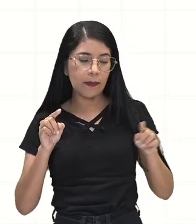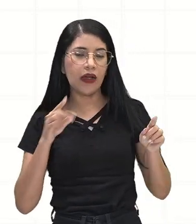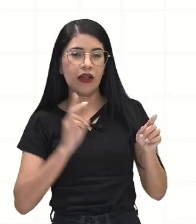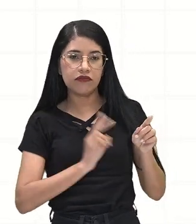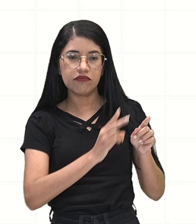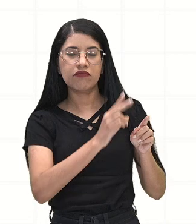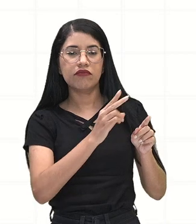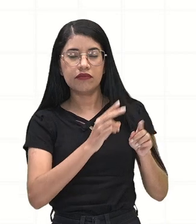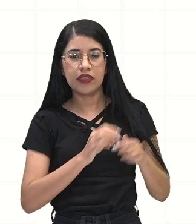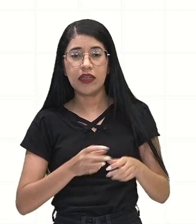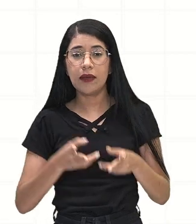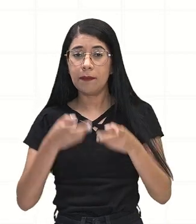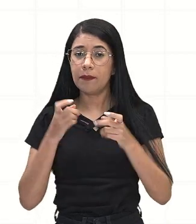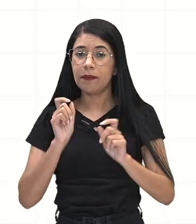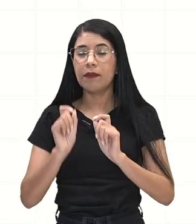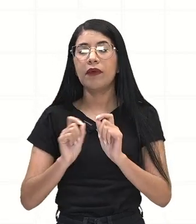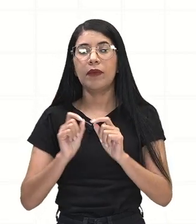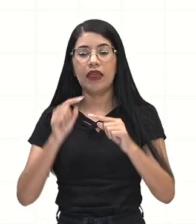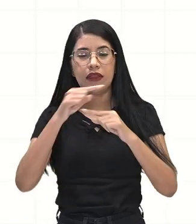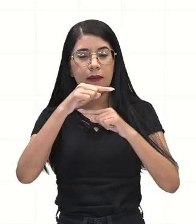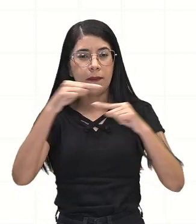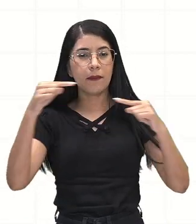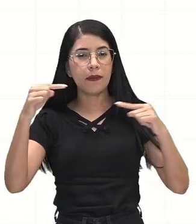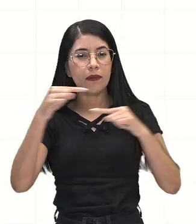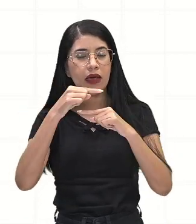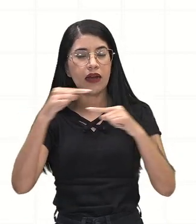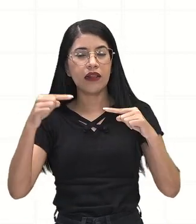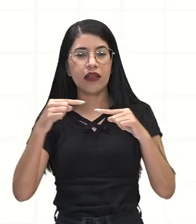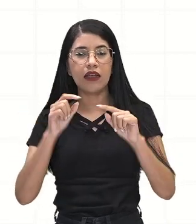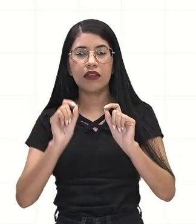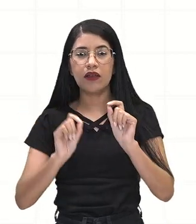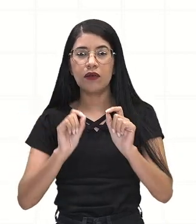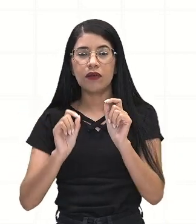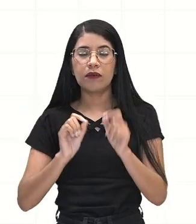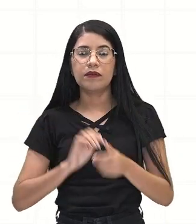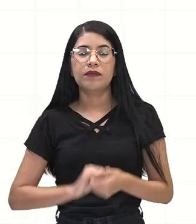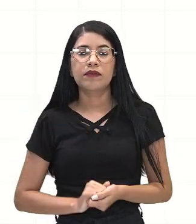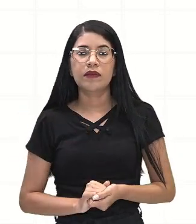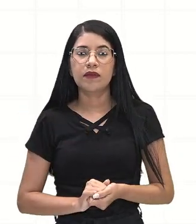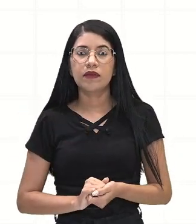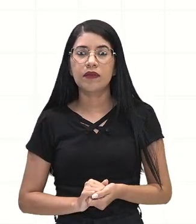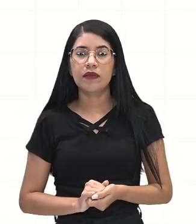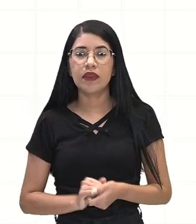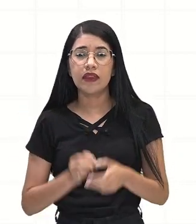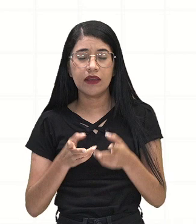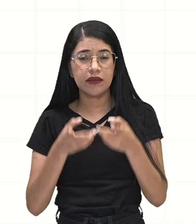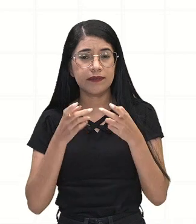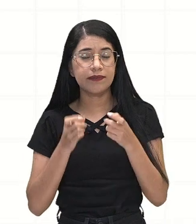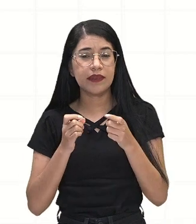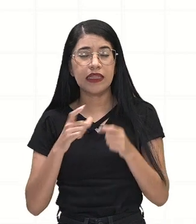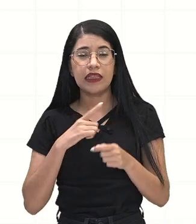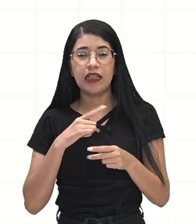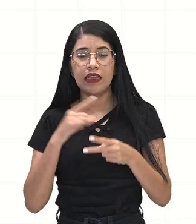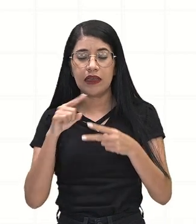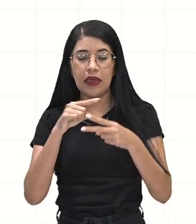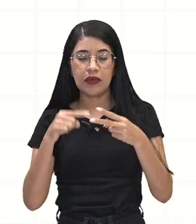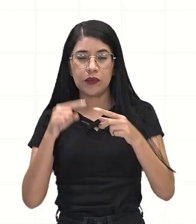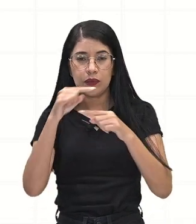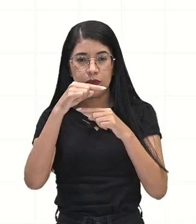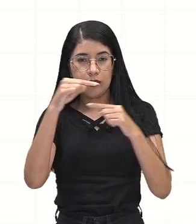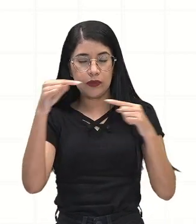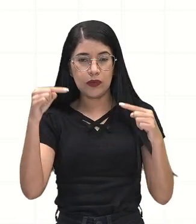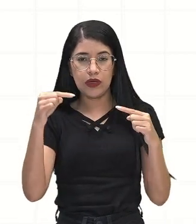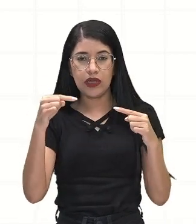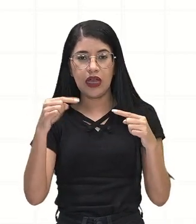posso observar em retas paralelas, professor? Eu já posso observar aqui, que quando eu tenho duas retas paralelas, elas não